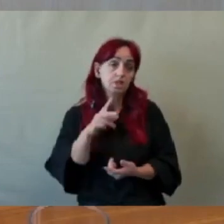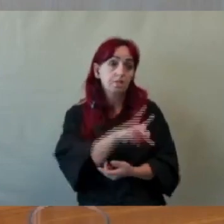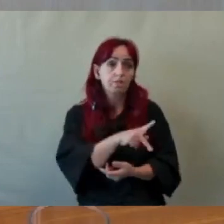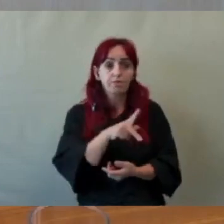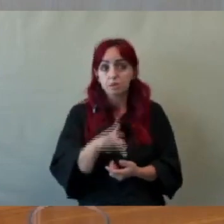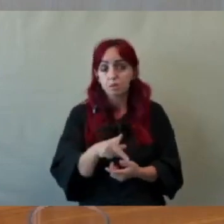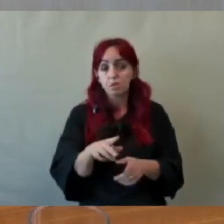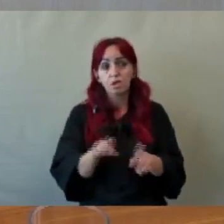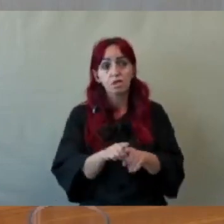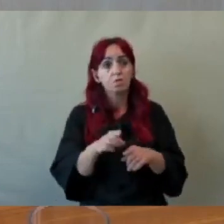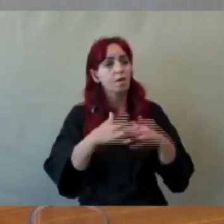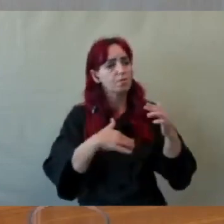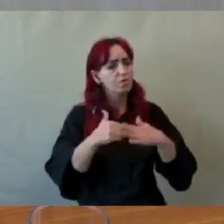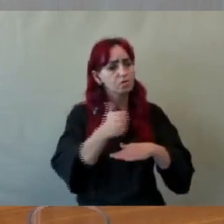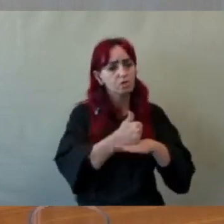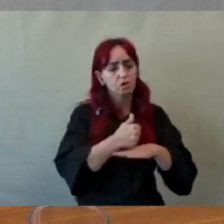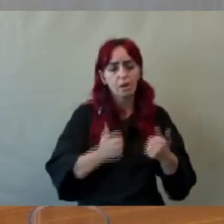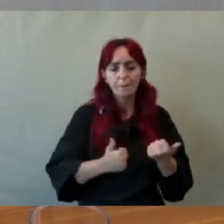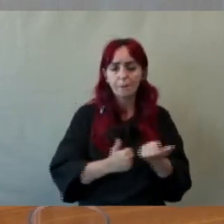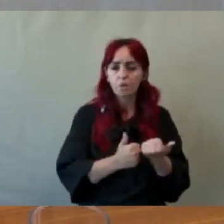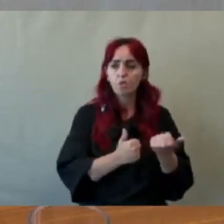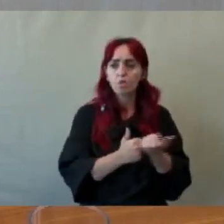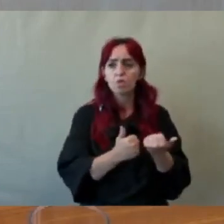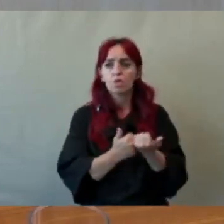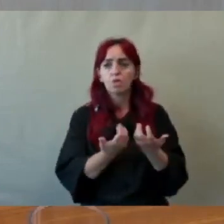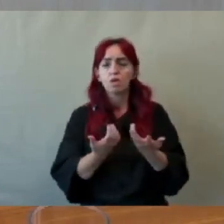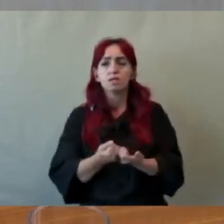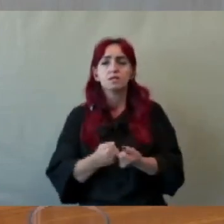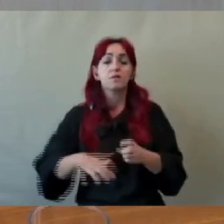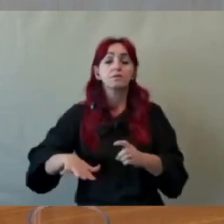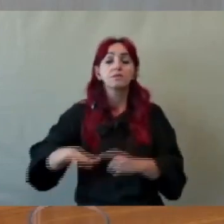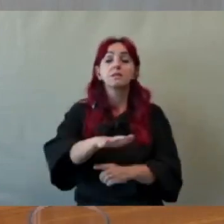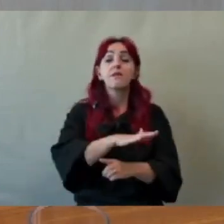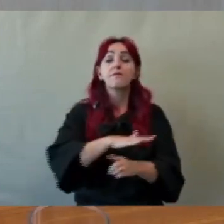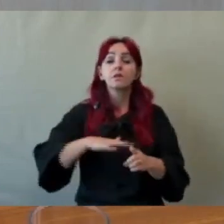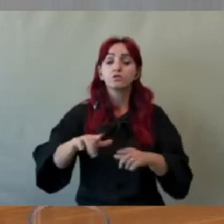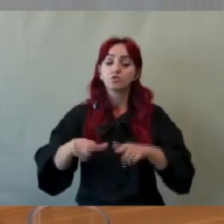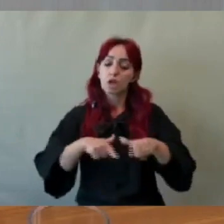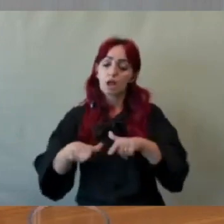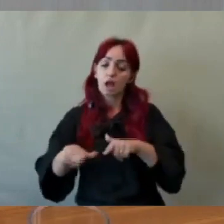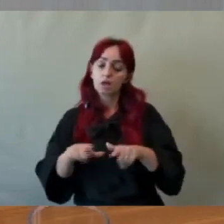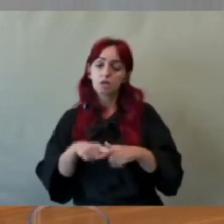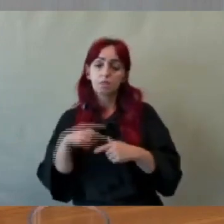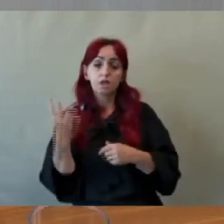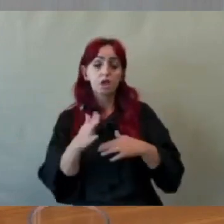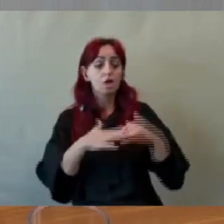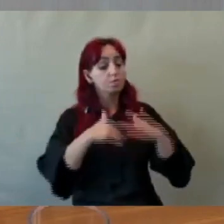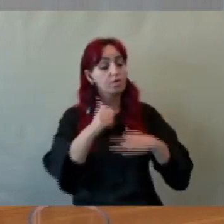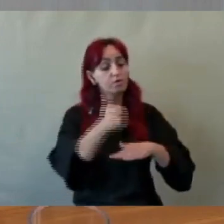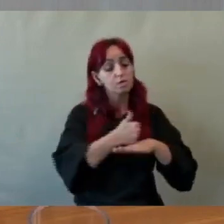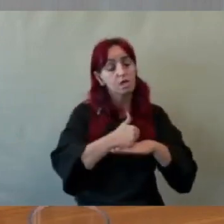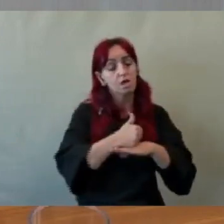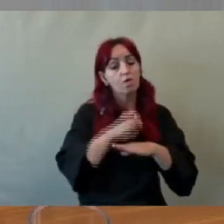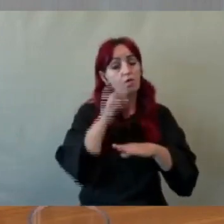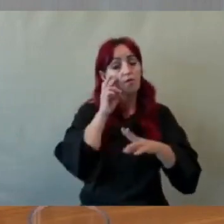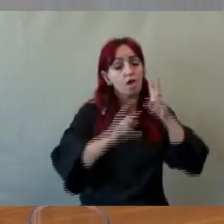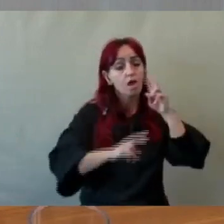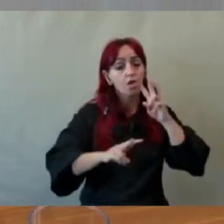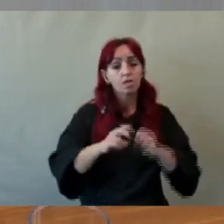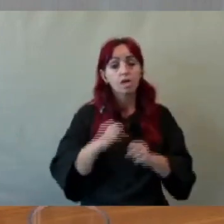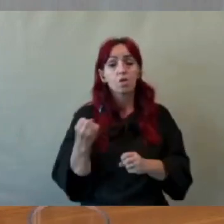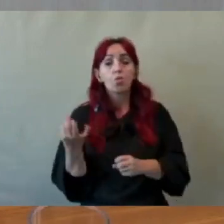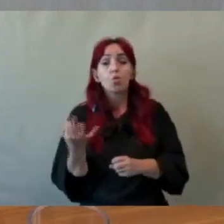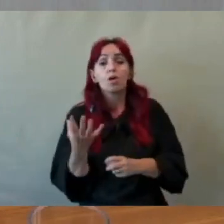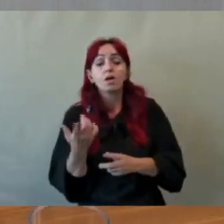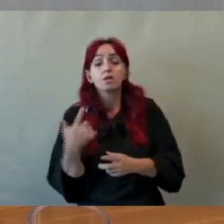a profissional de apoio, a serviço geral, a gente vê, inclusive, na nossa categoria, quantas de nós precisamos